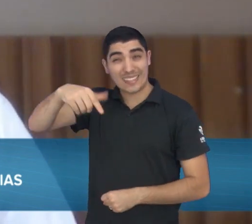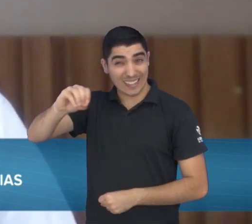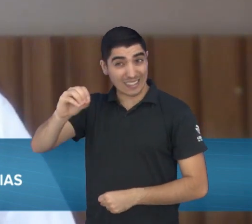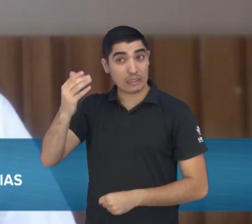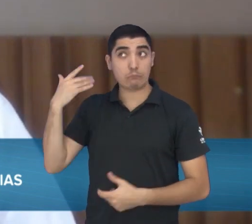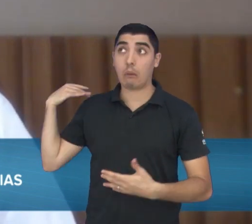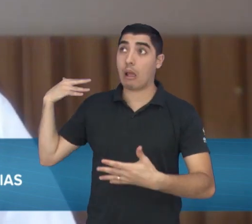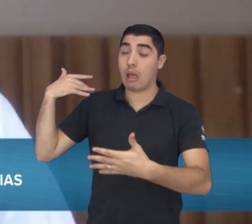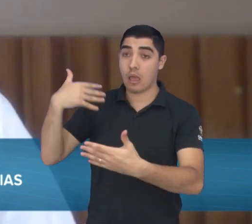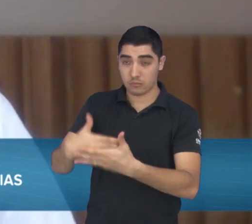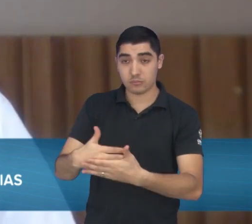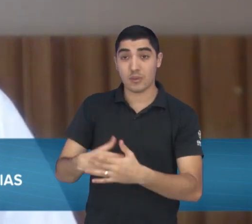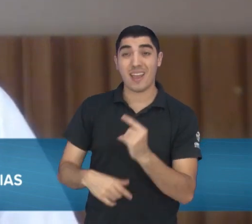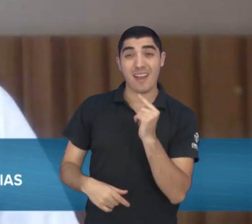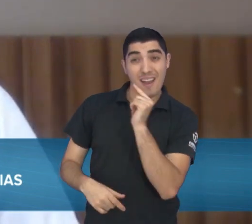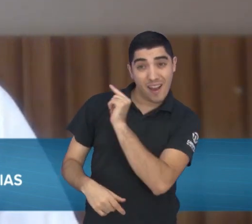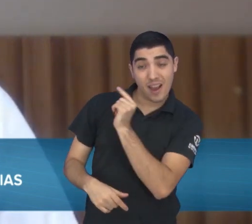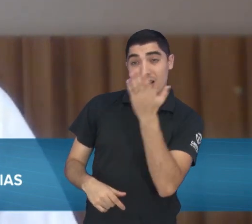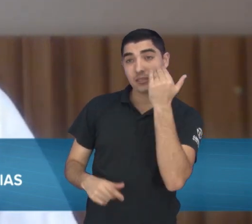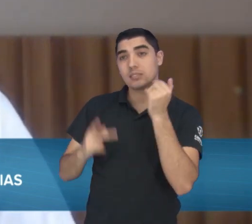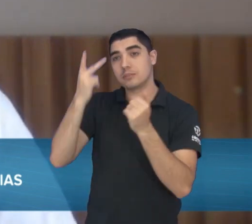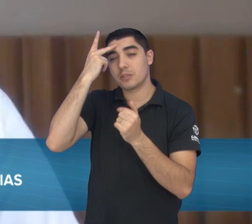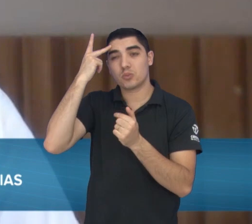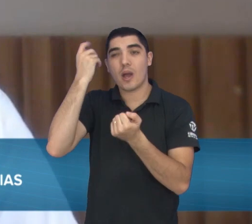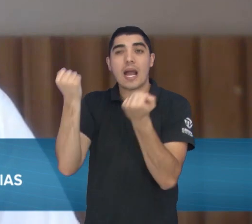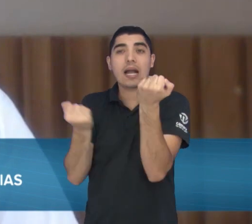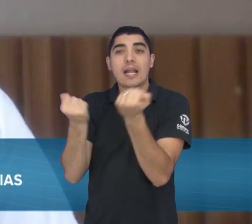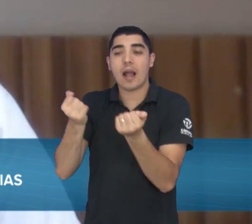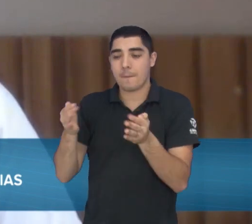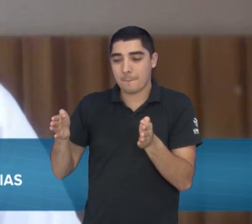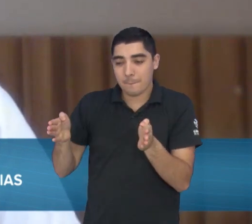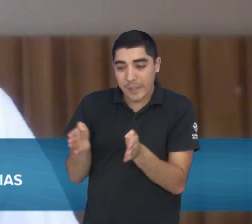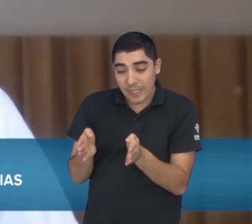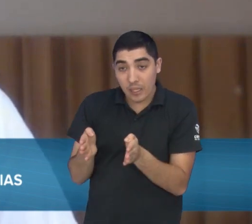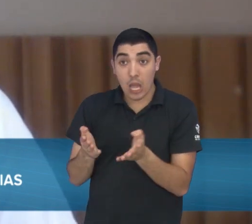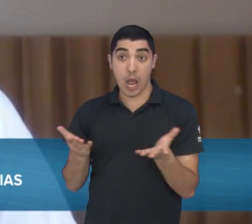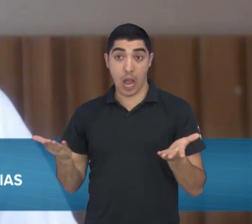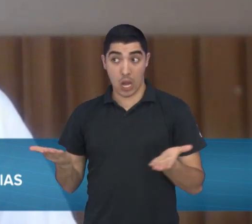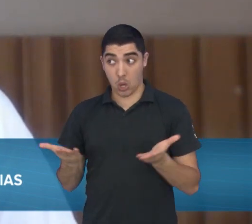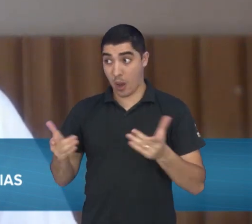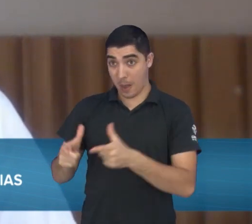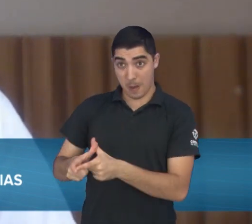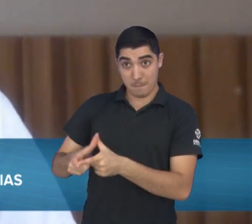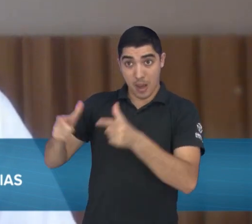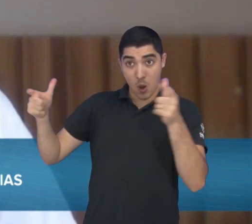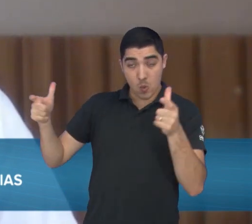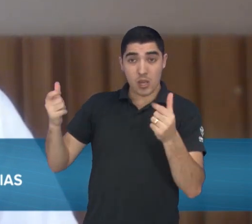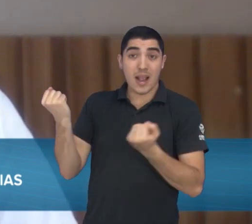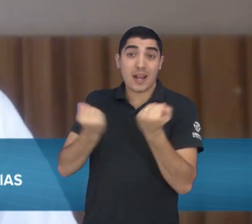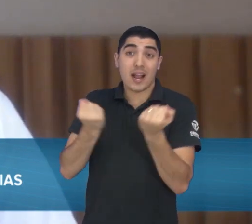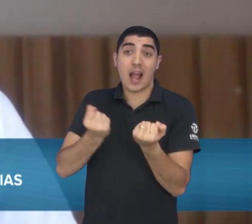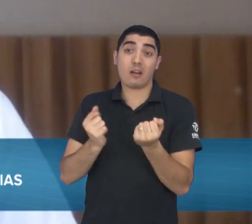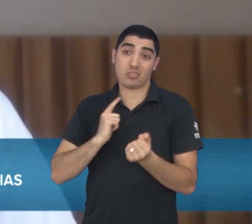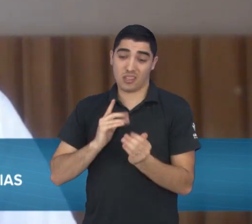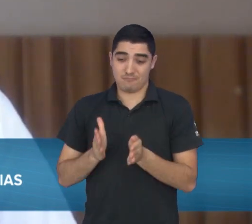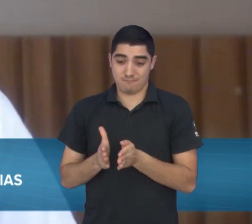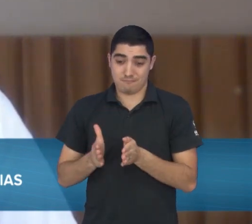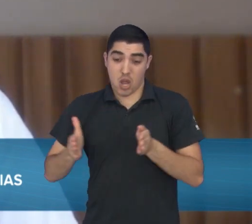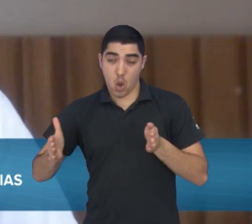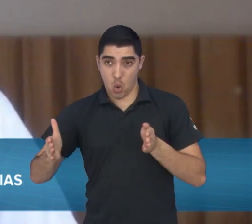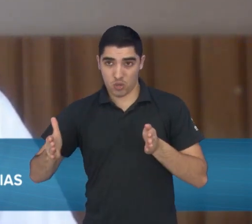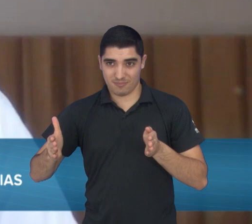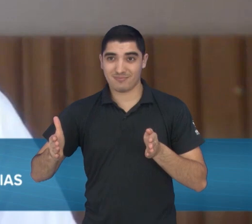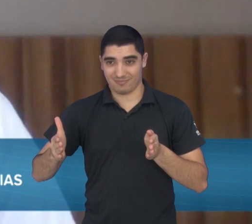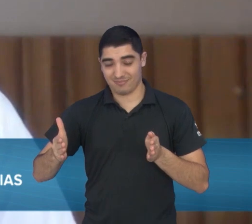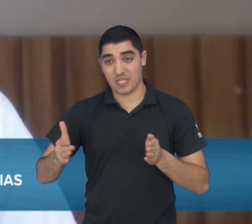período, naquela época, as pessoas tinham carros menores. E hoje a grande maioria possui carros maiores. Então a gente tem essa dinâmica